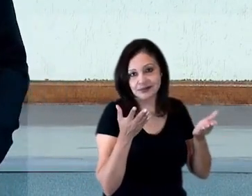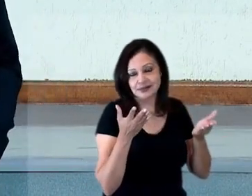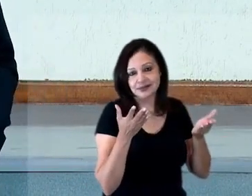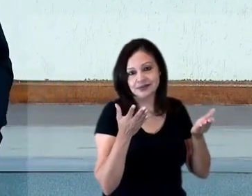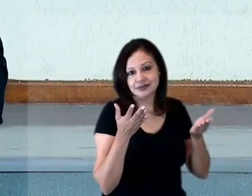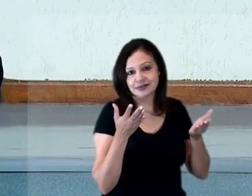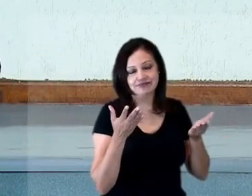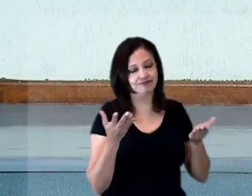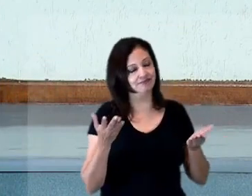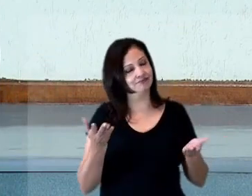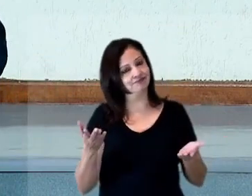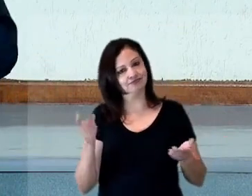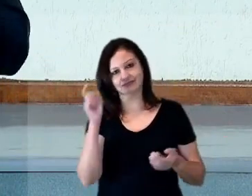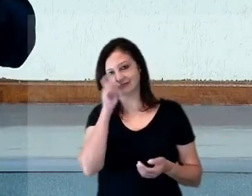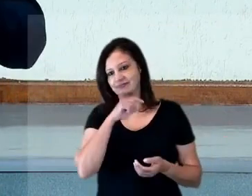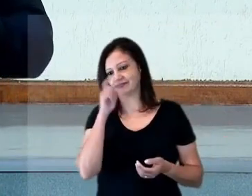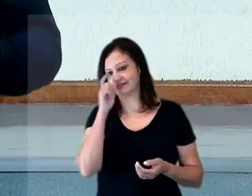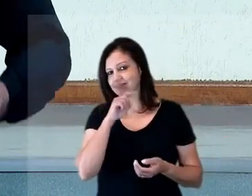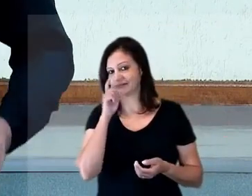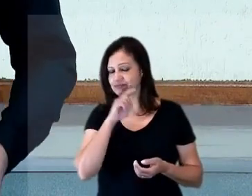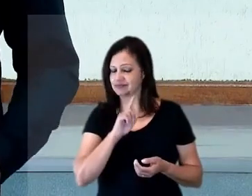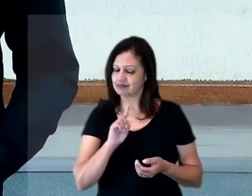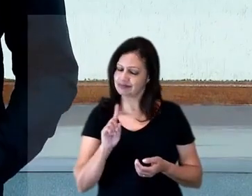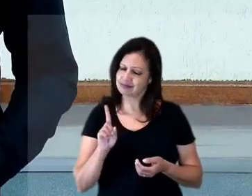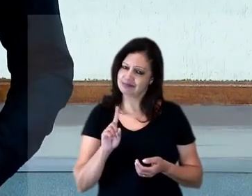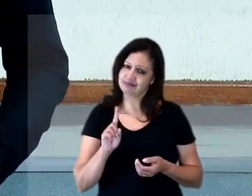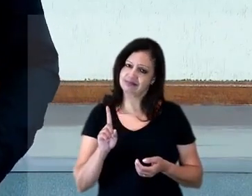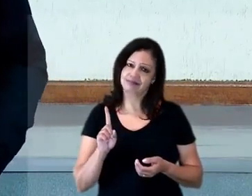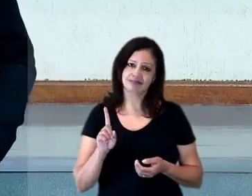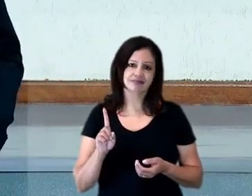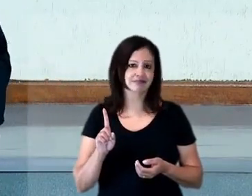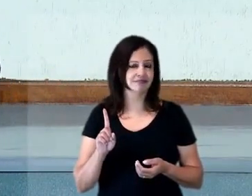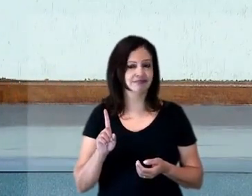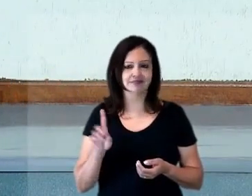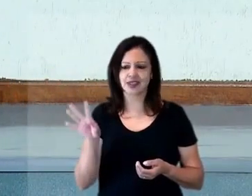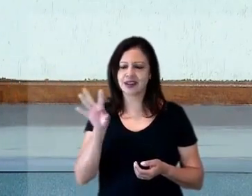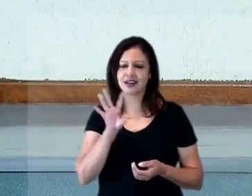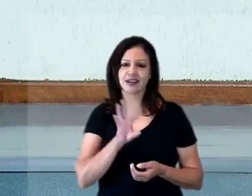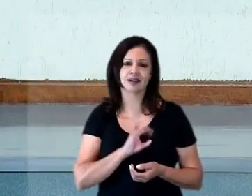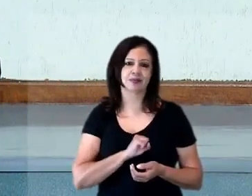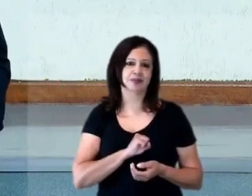mentindo. Podemos dizer que não é um amor.